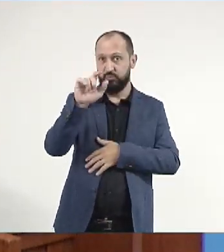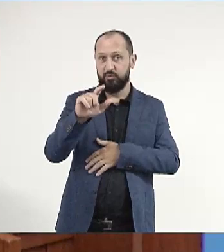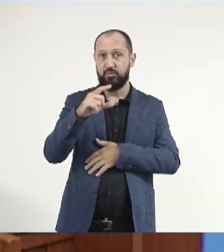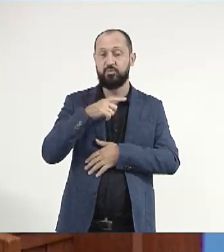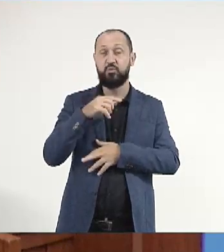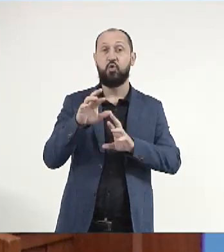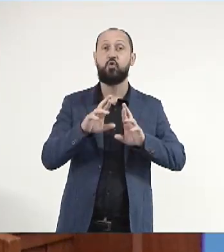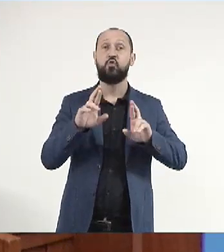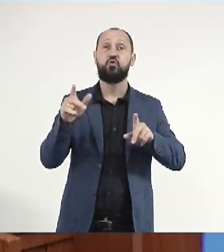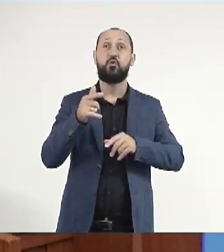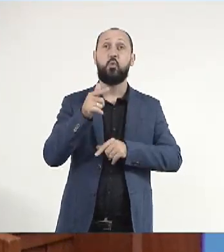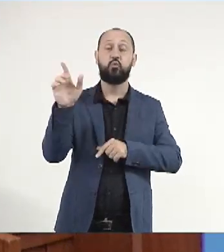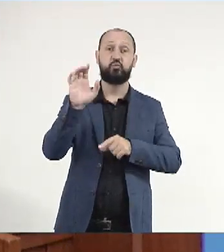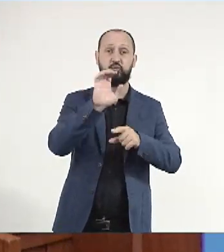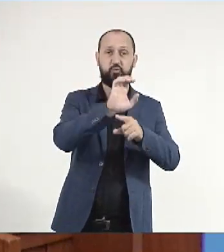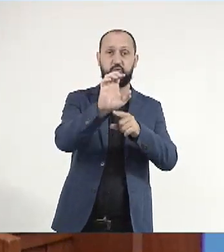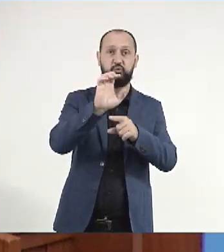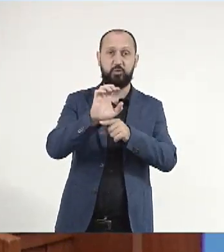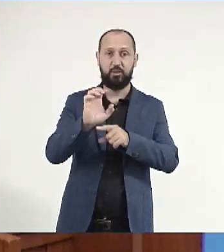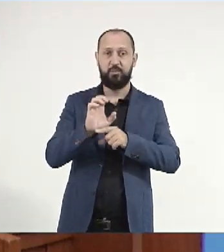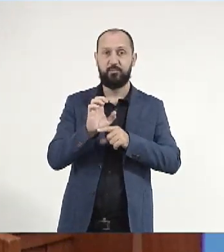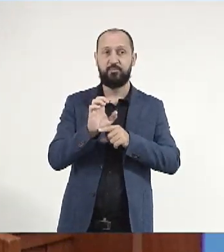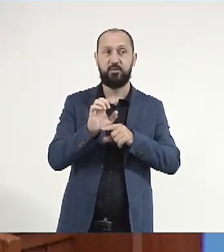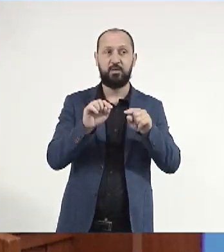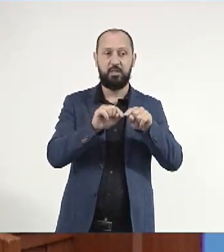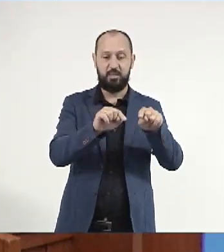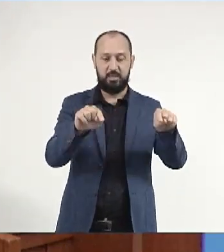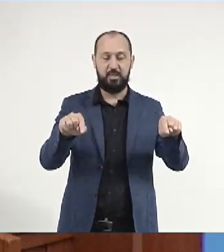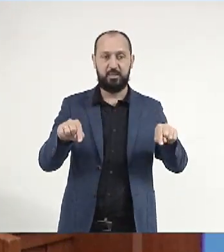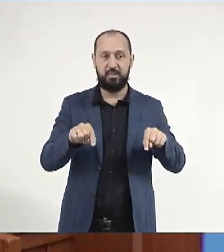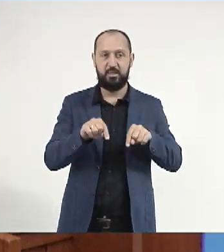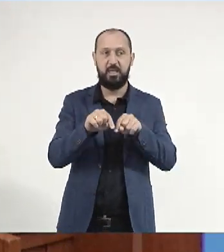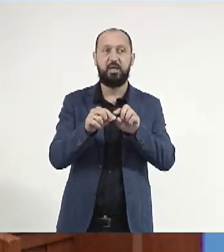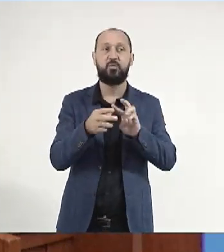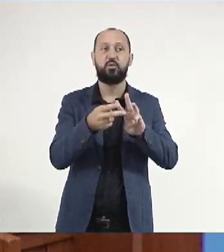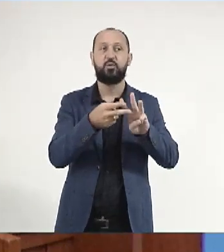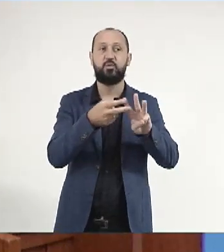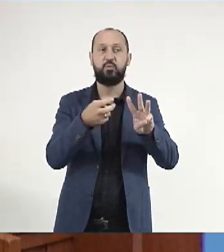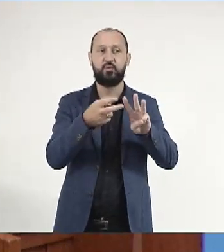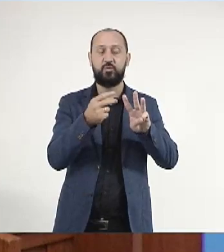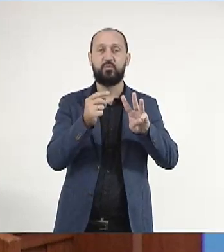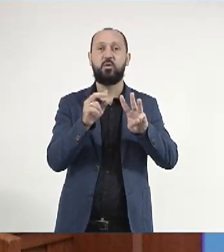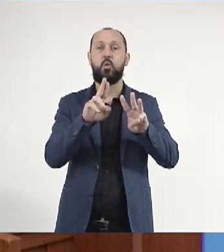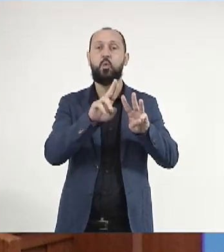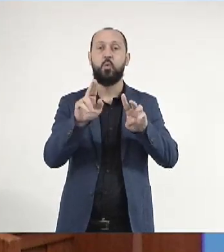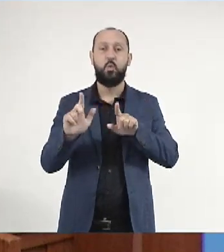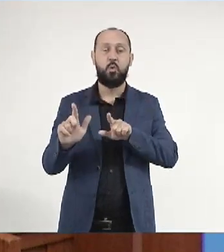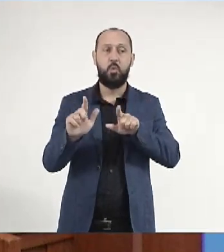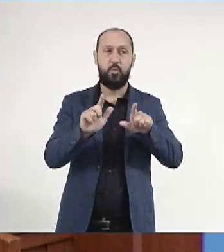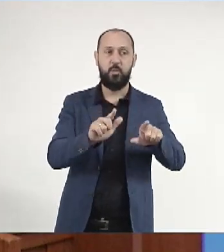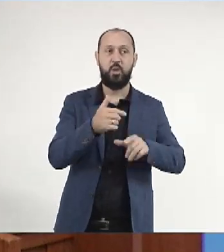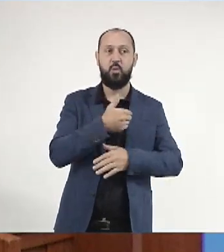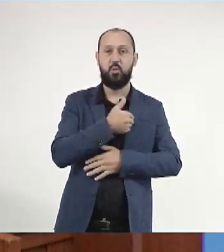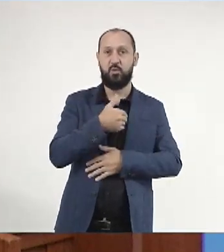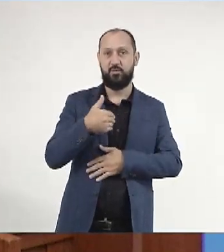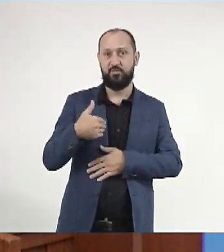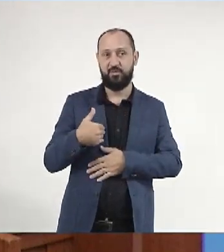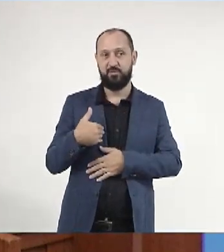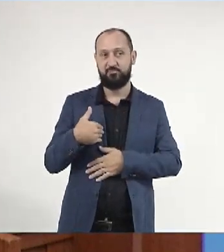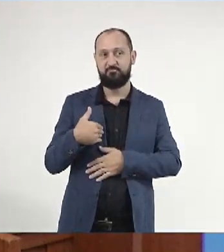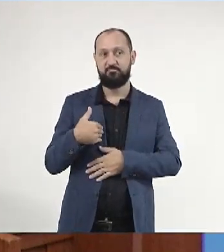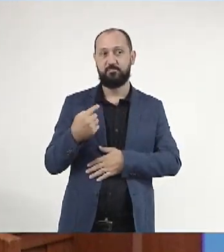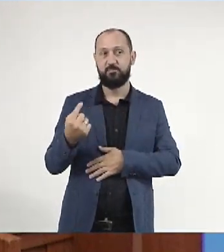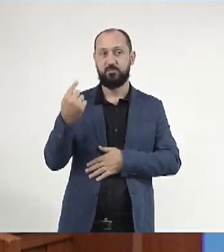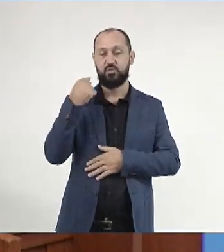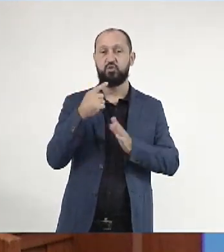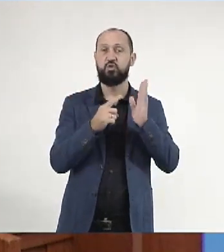Sul, diferente de outros estados, terras indígenas foram tituladas pelo governo. No caso